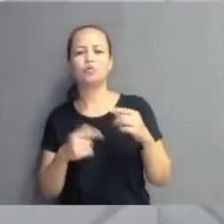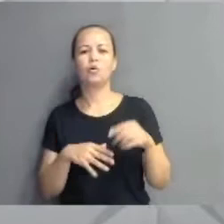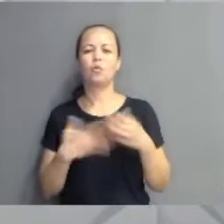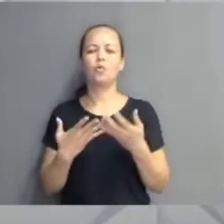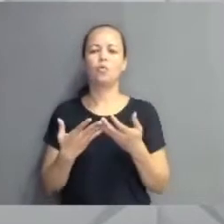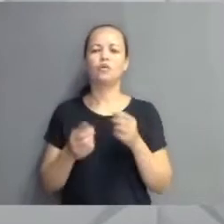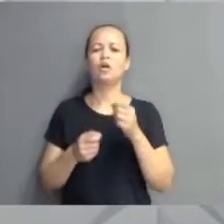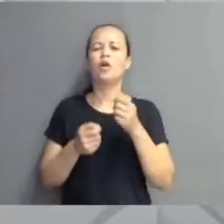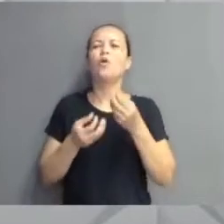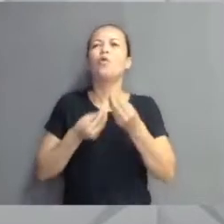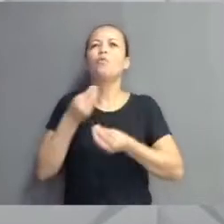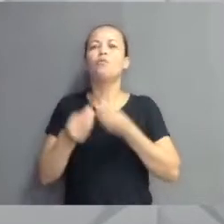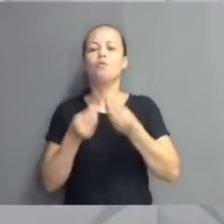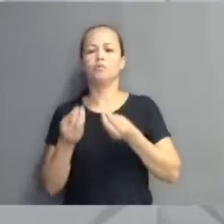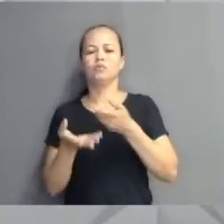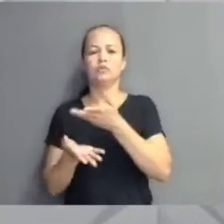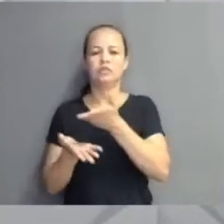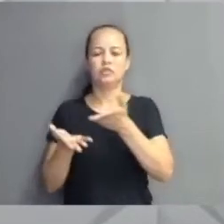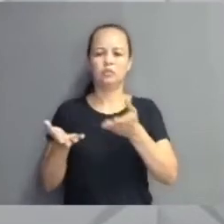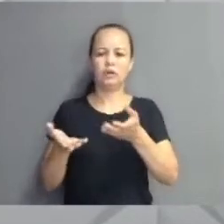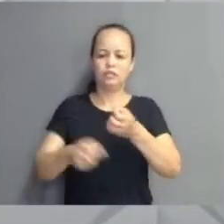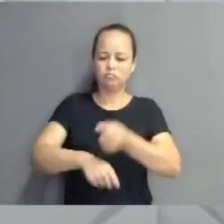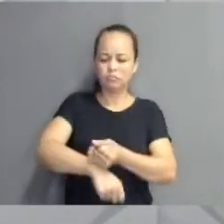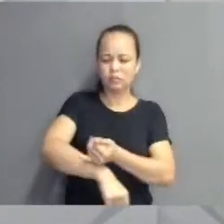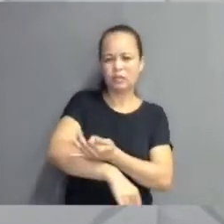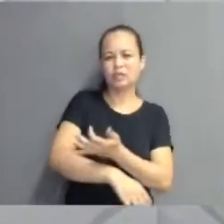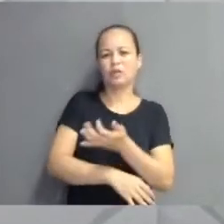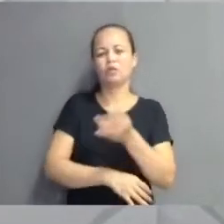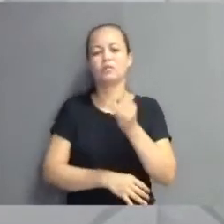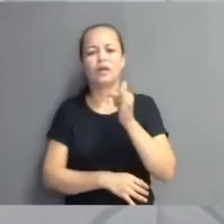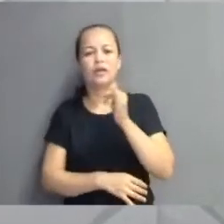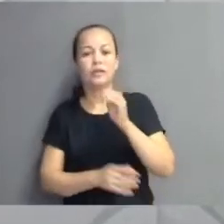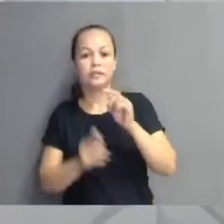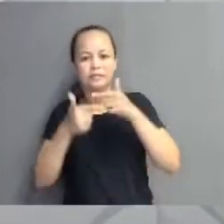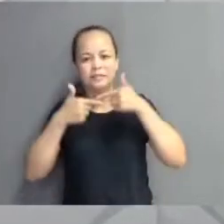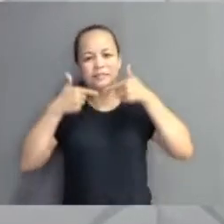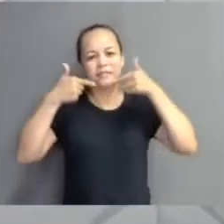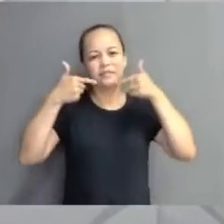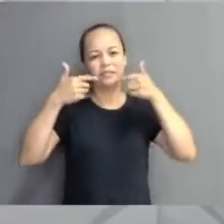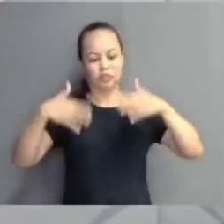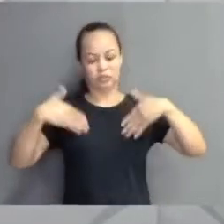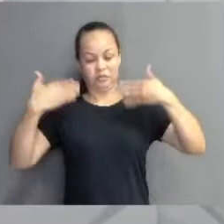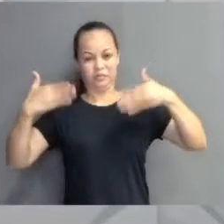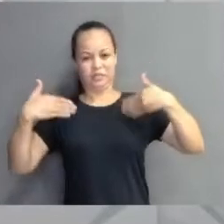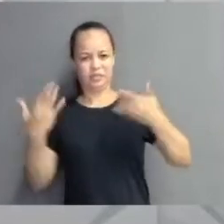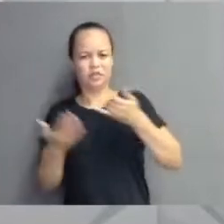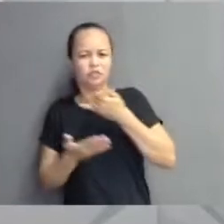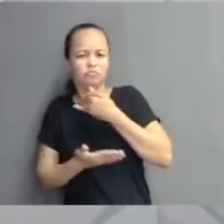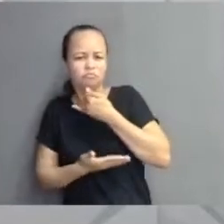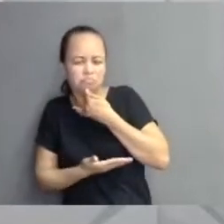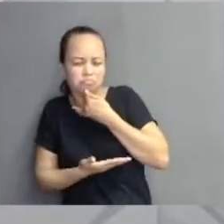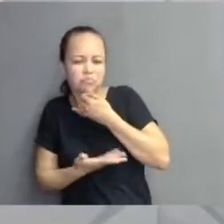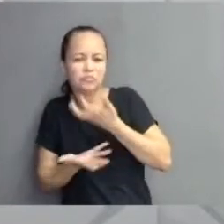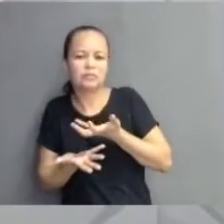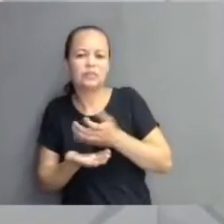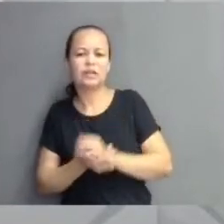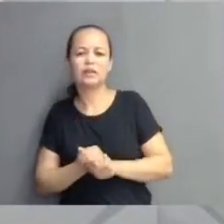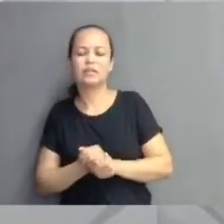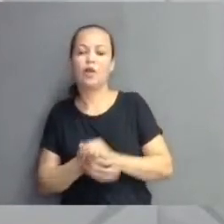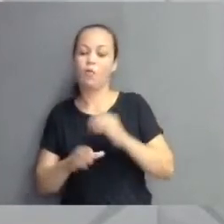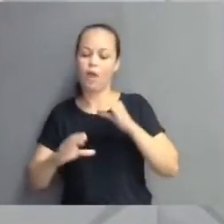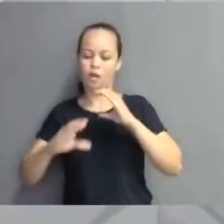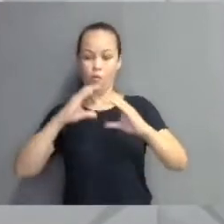se esse sentimento Suas Emoções quando você tá triste ou quando você tá alegre então a comunicação ela é